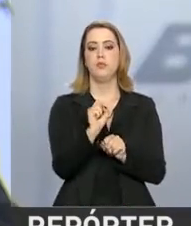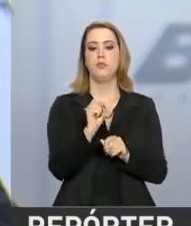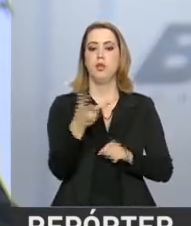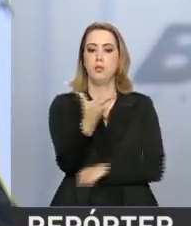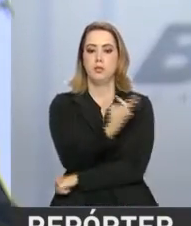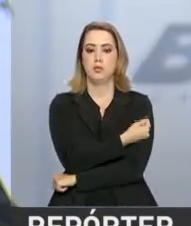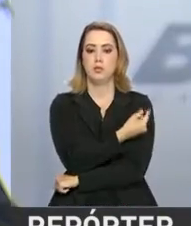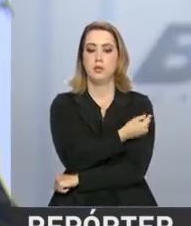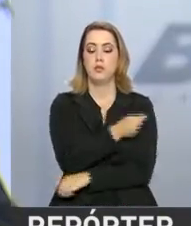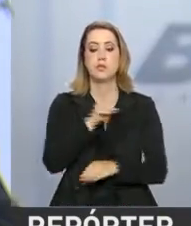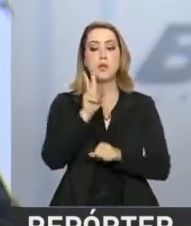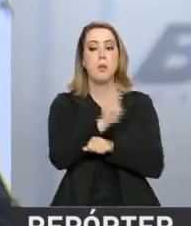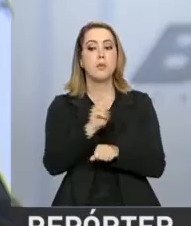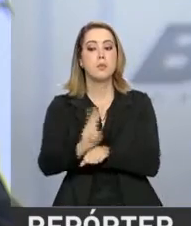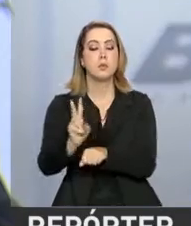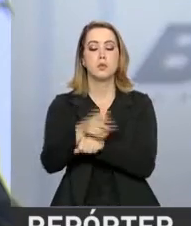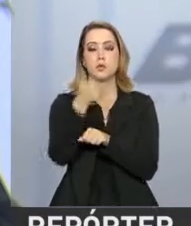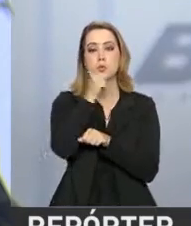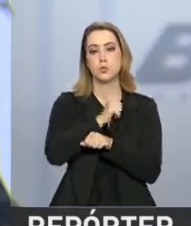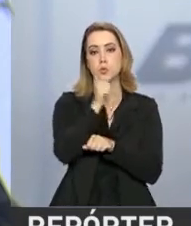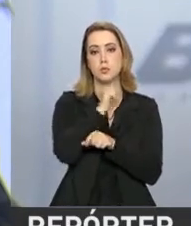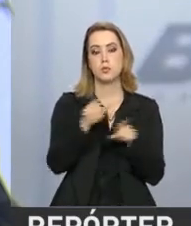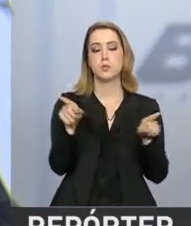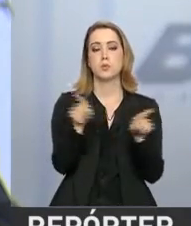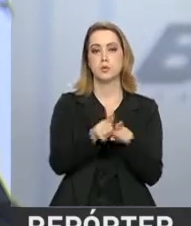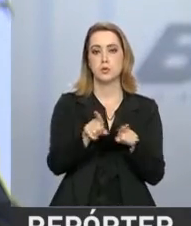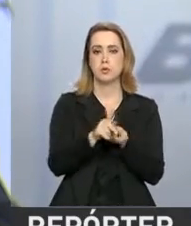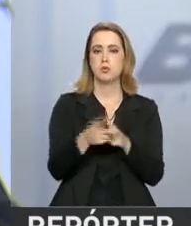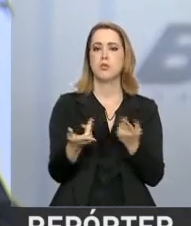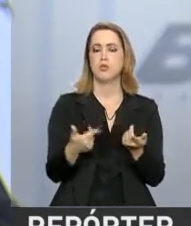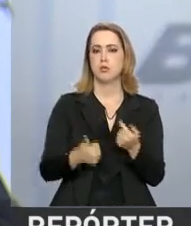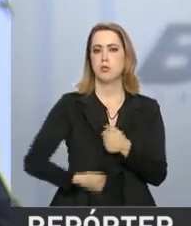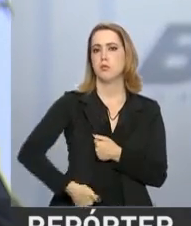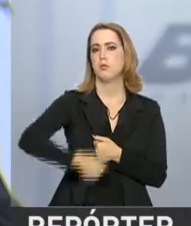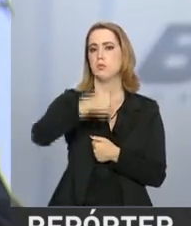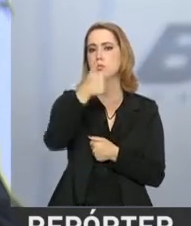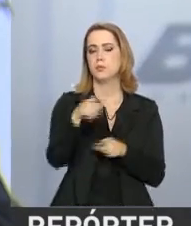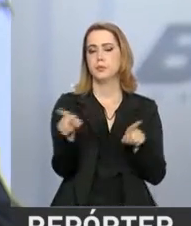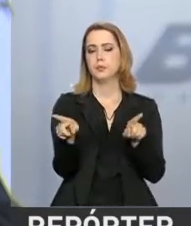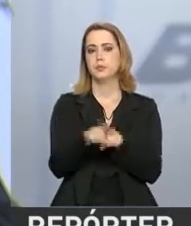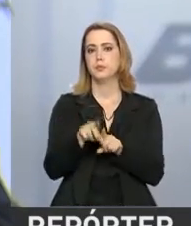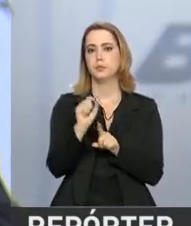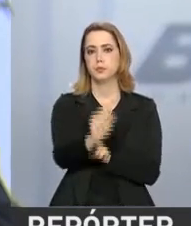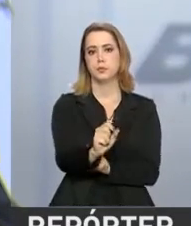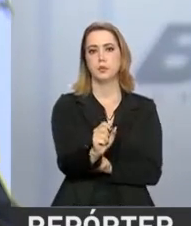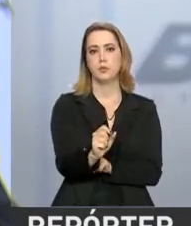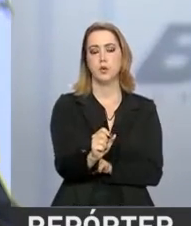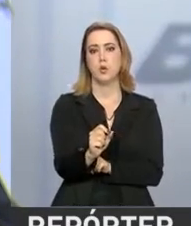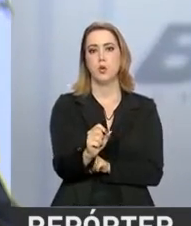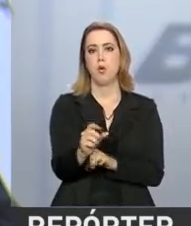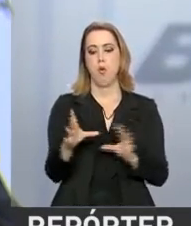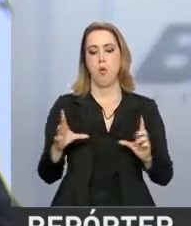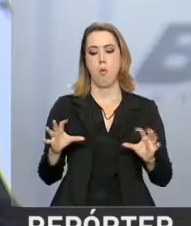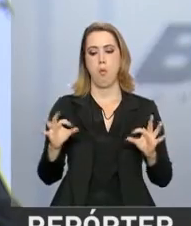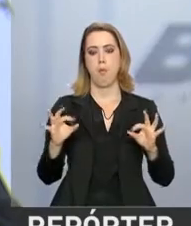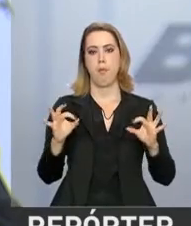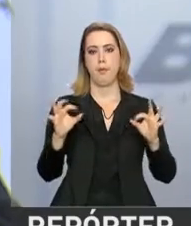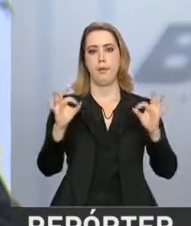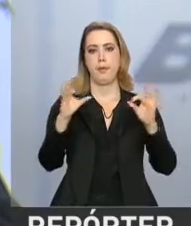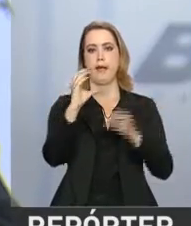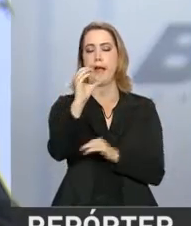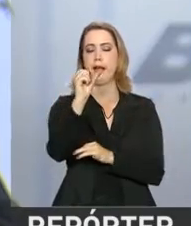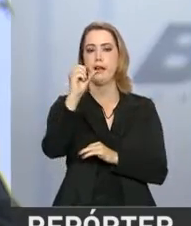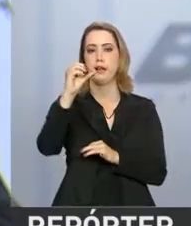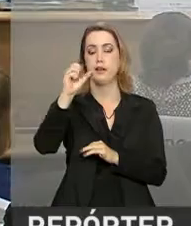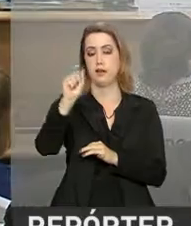da proteção contra a mulher, mas eles também serão beneficiados pessoalmente, porque a vacina também